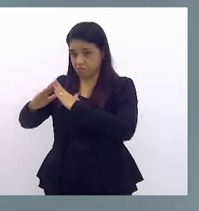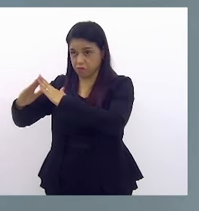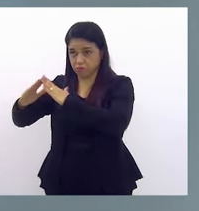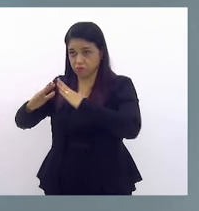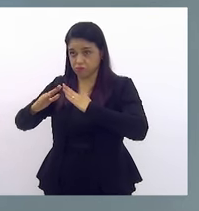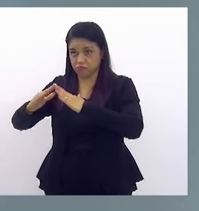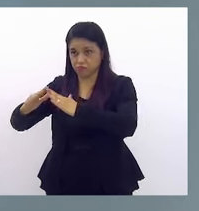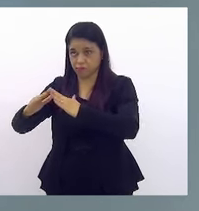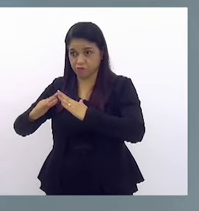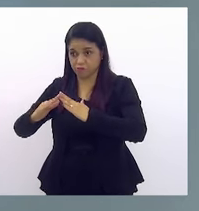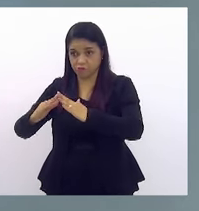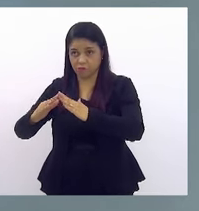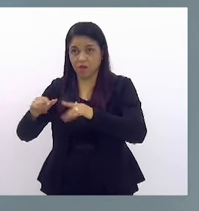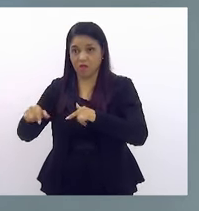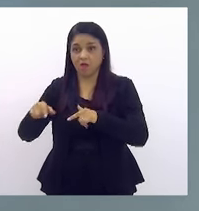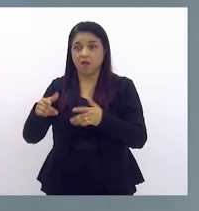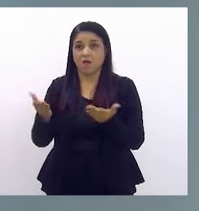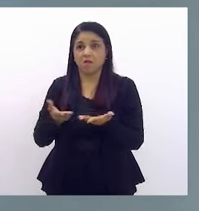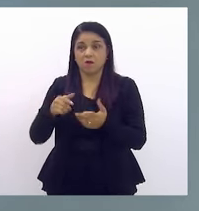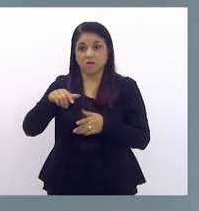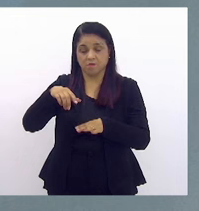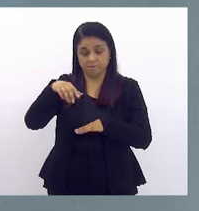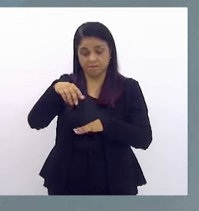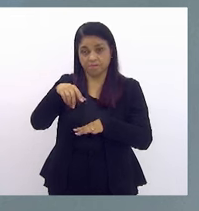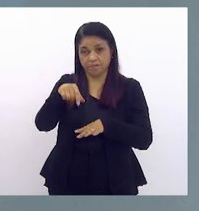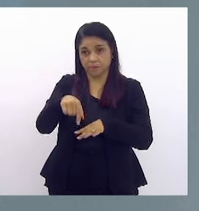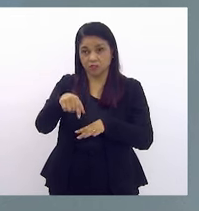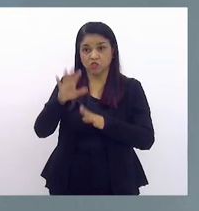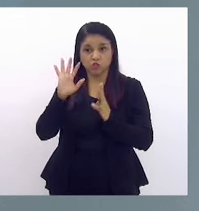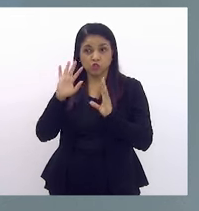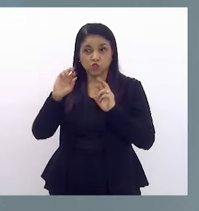onde tem agora o show, está vendo? E aí,